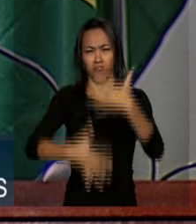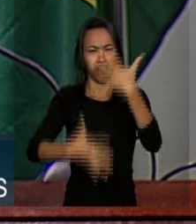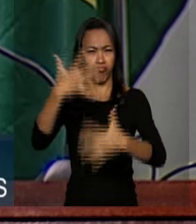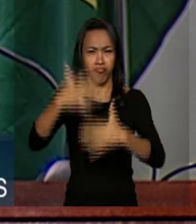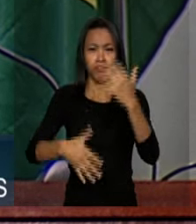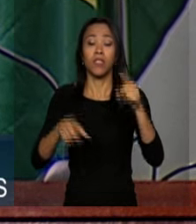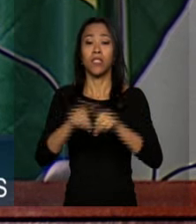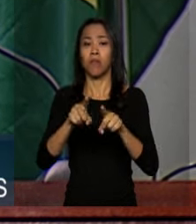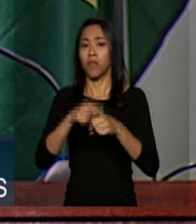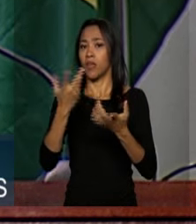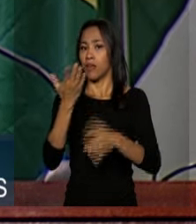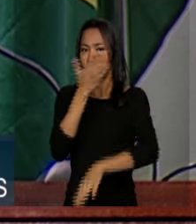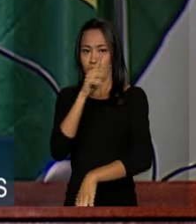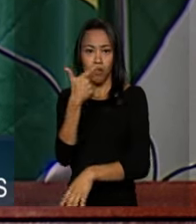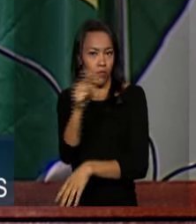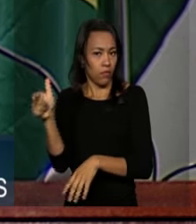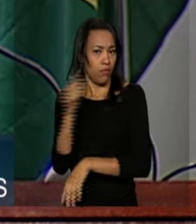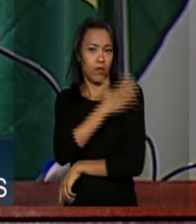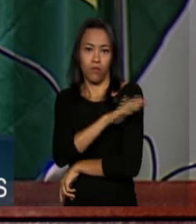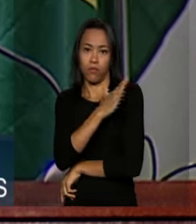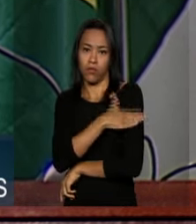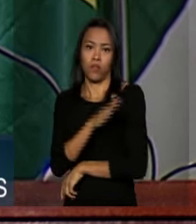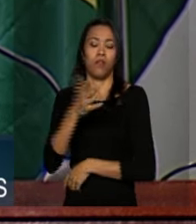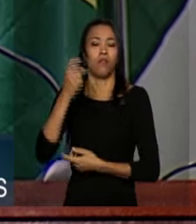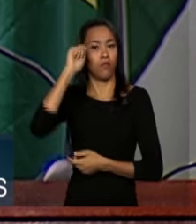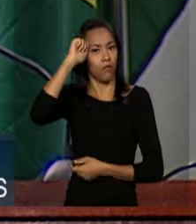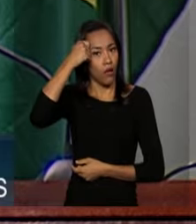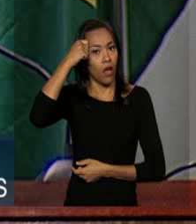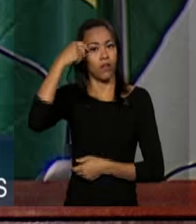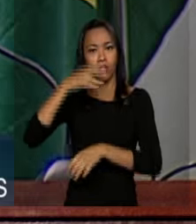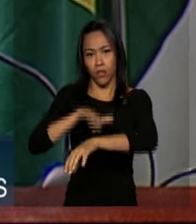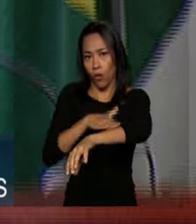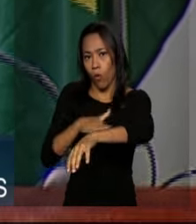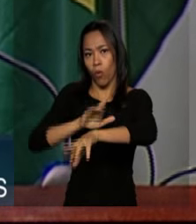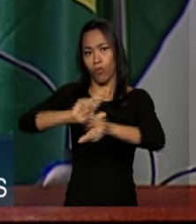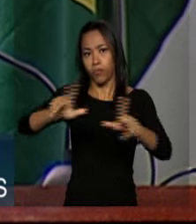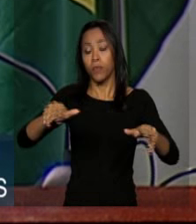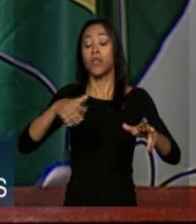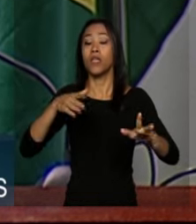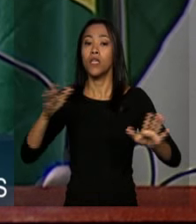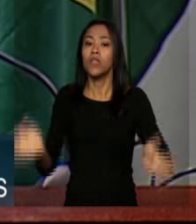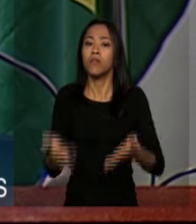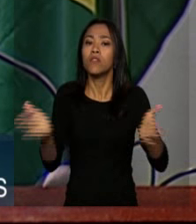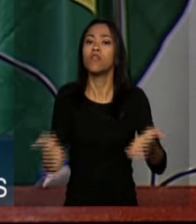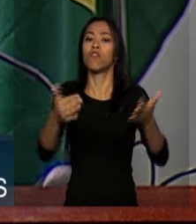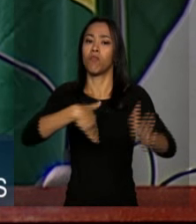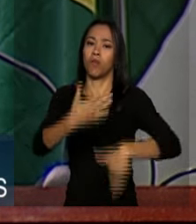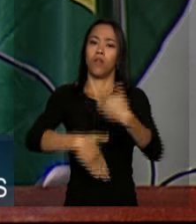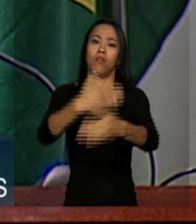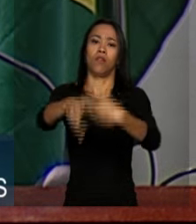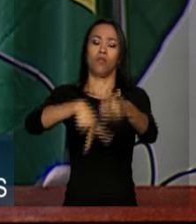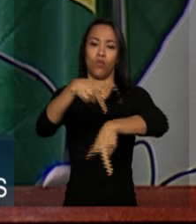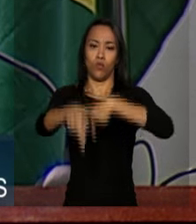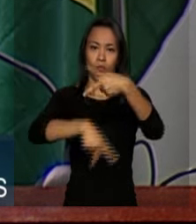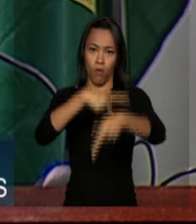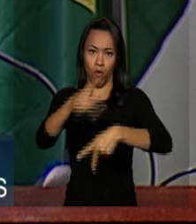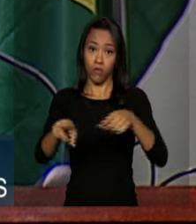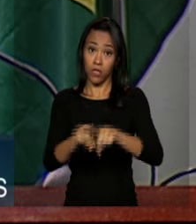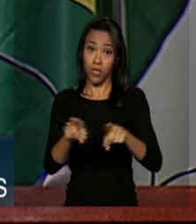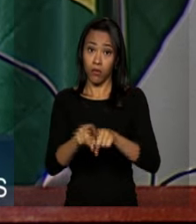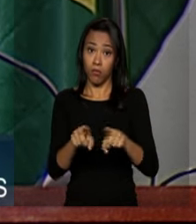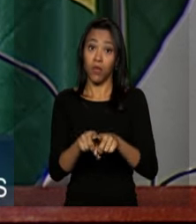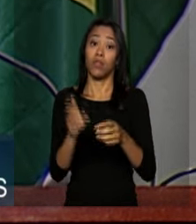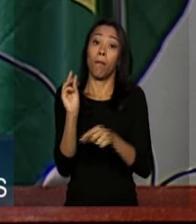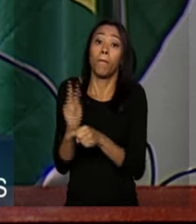terrorismo e ao racismo, da cooperação entre os povos para o progresso da humanidade e da concessão do asilo